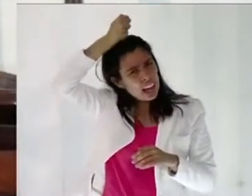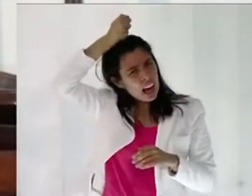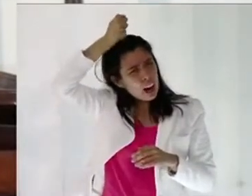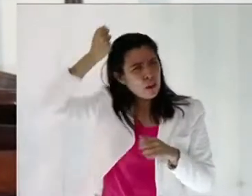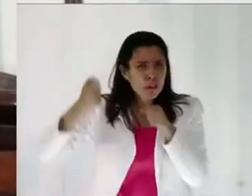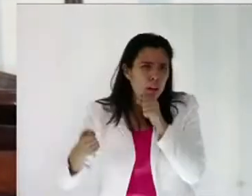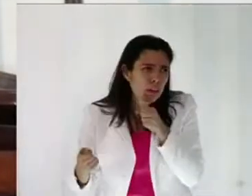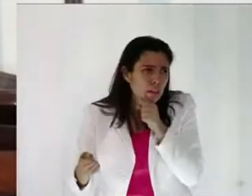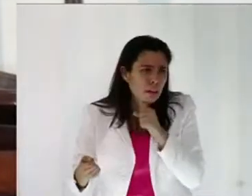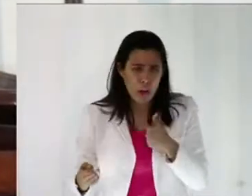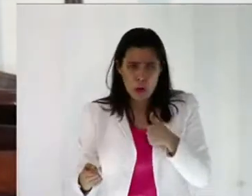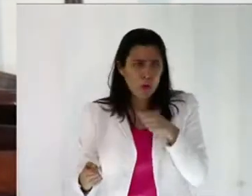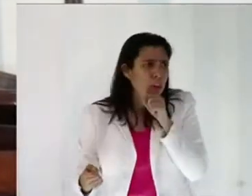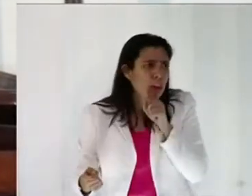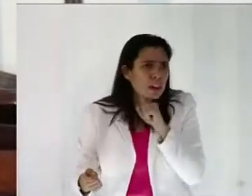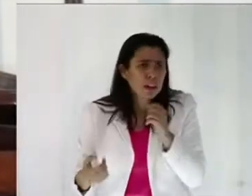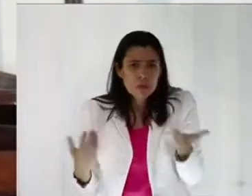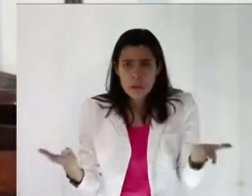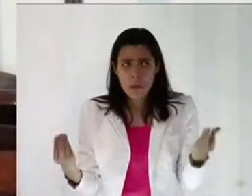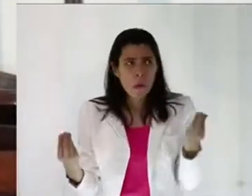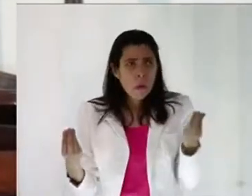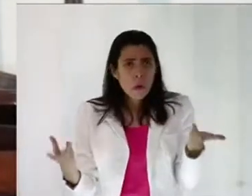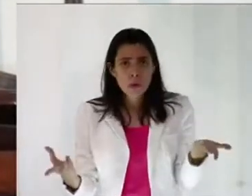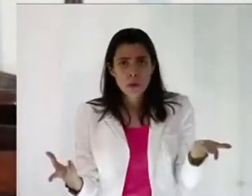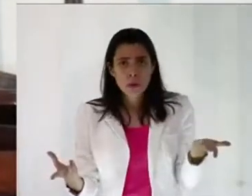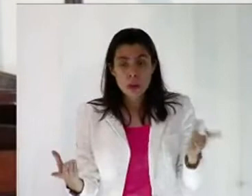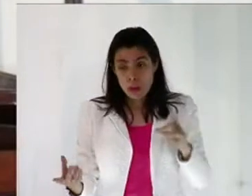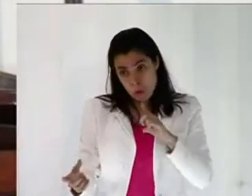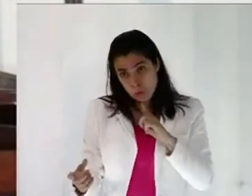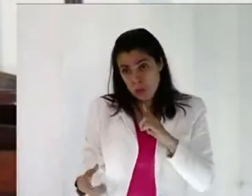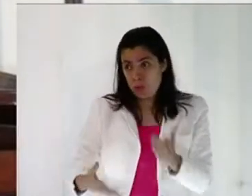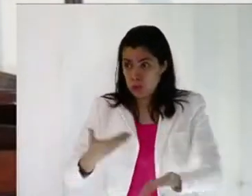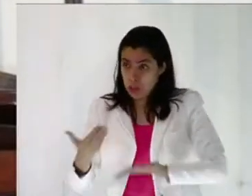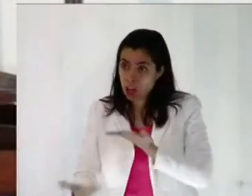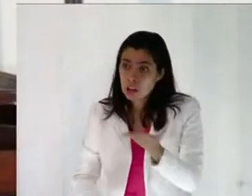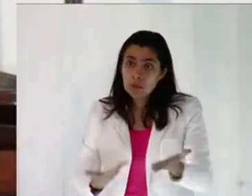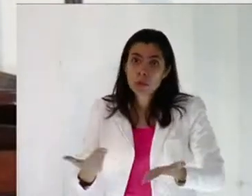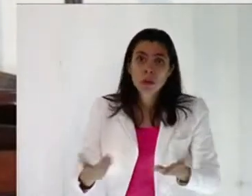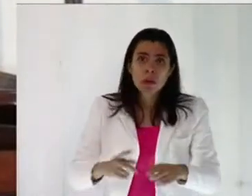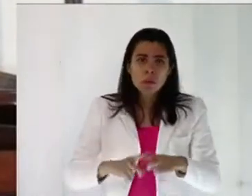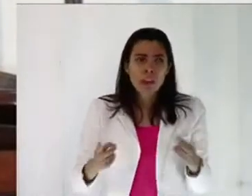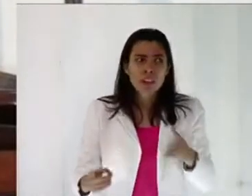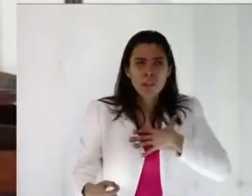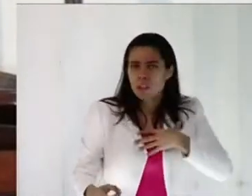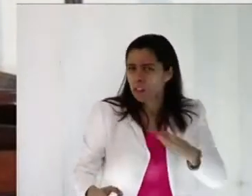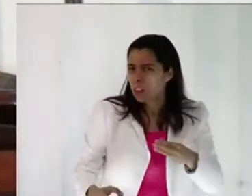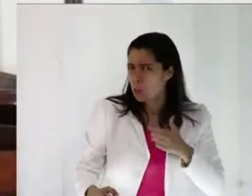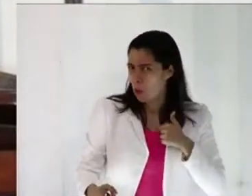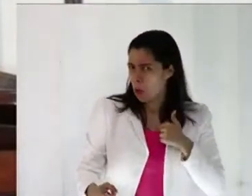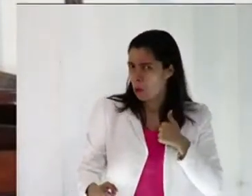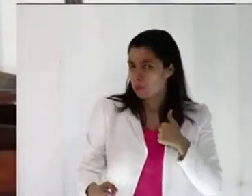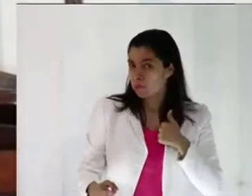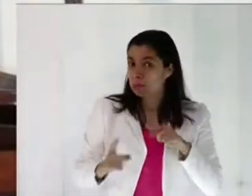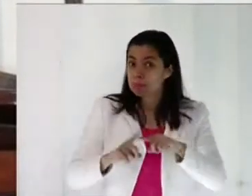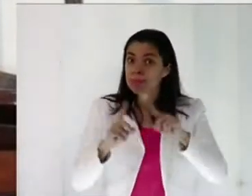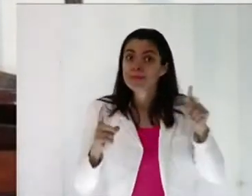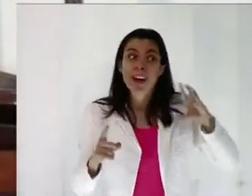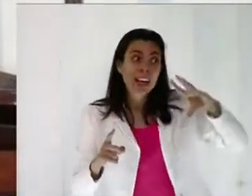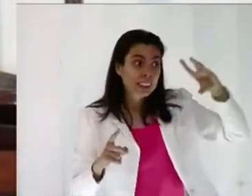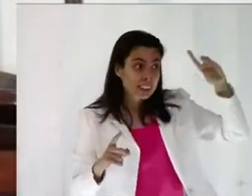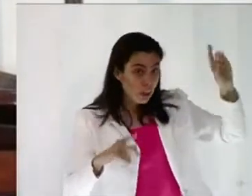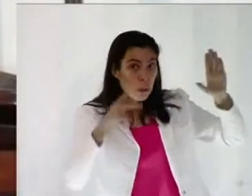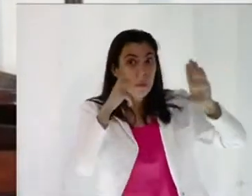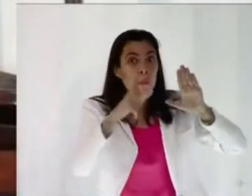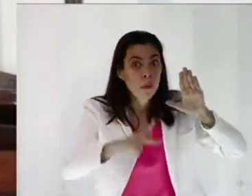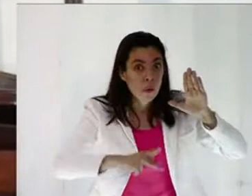Ló, eles tinham também servos e servas, mas o Senhor prometera que haveria de dar um filho a Abraão e a